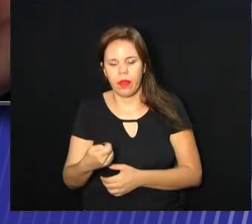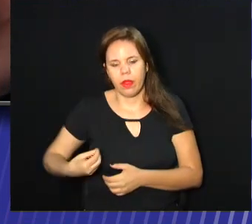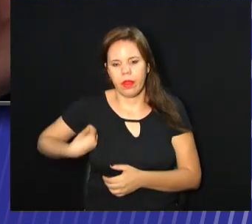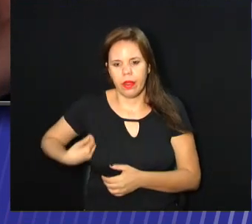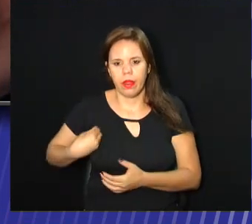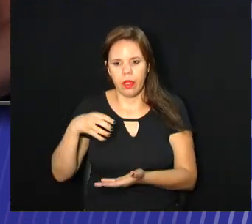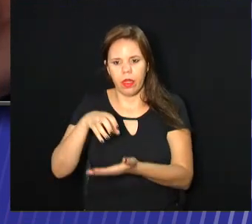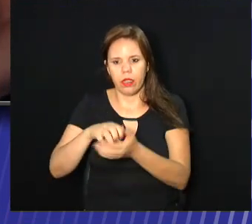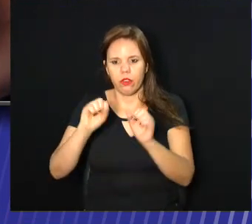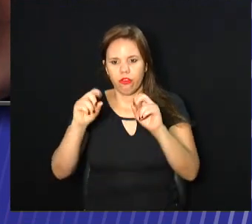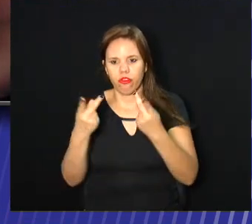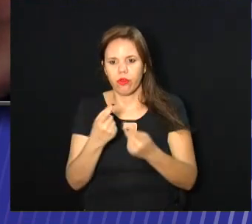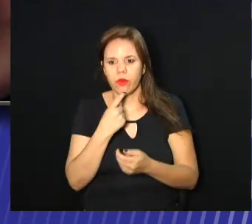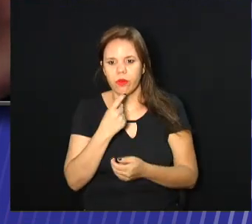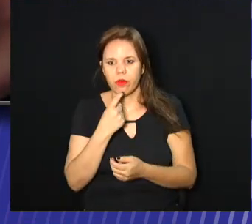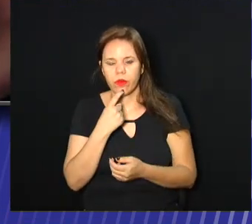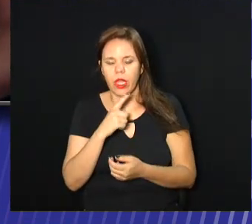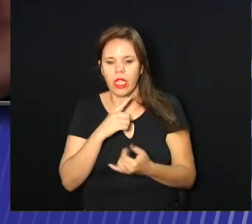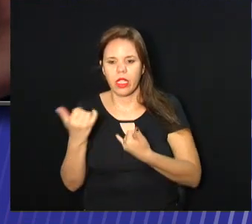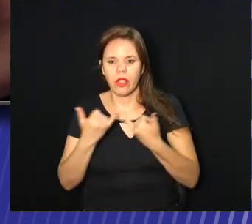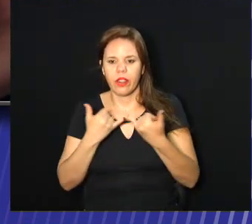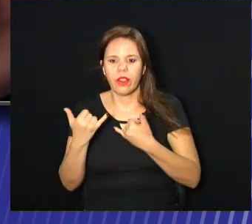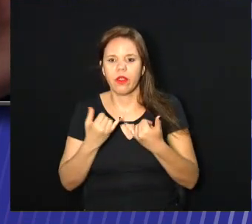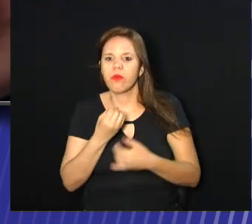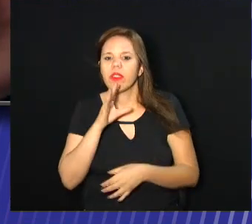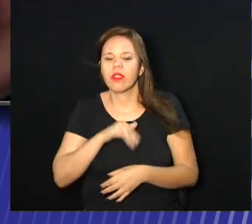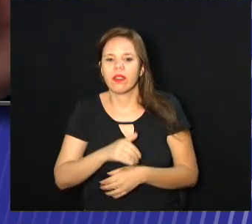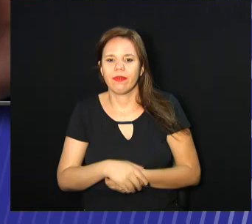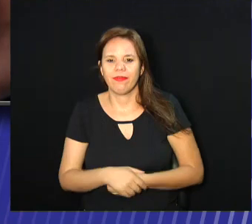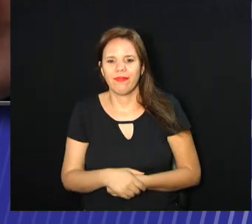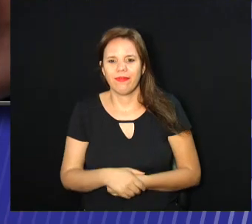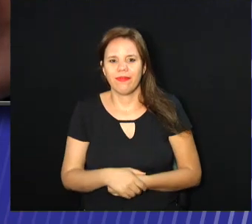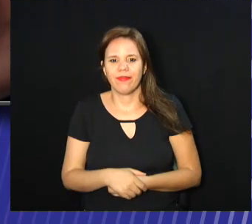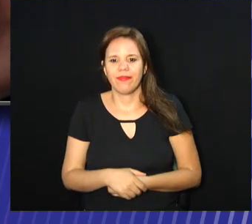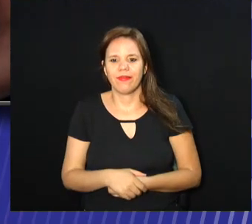do Campinas Shopping e tem as informações. Boa tarde, Andréia.